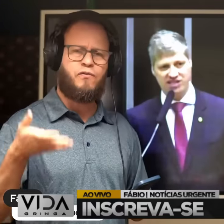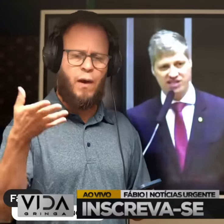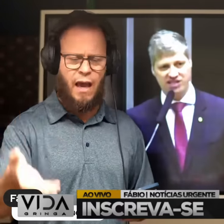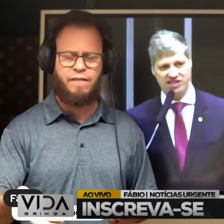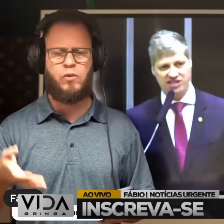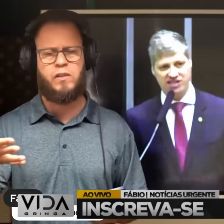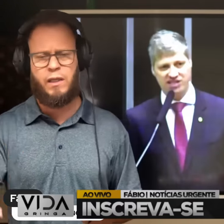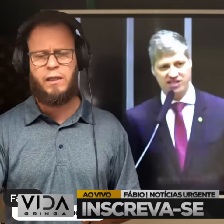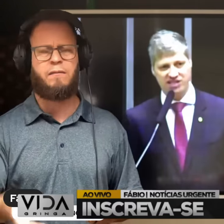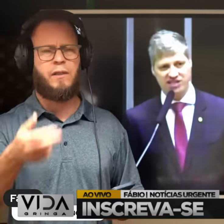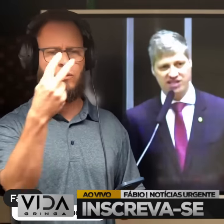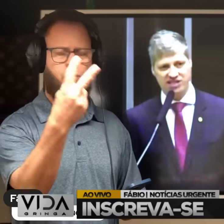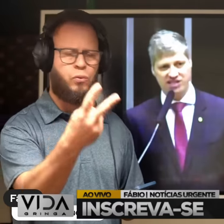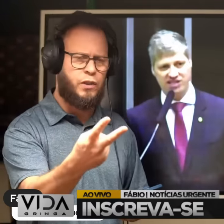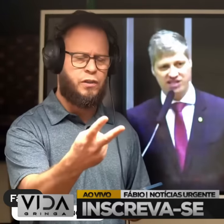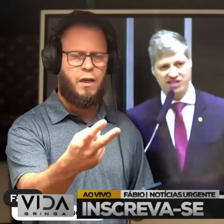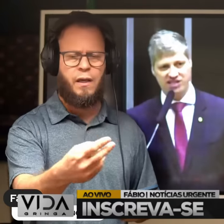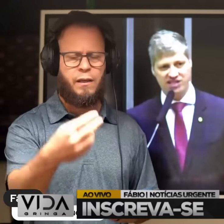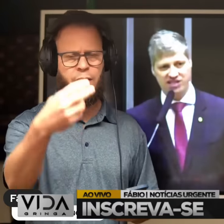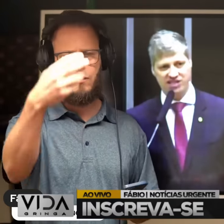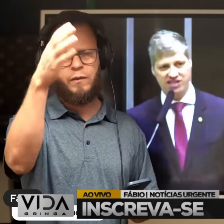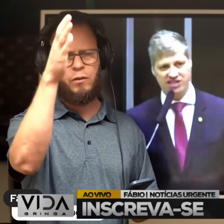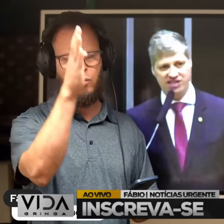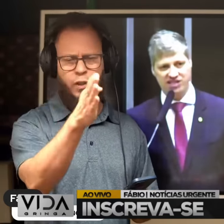nós falávamos que